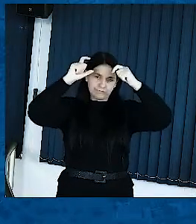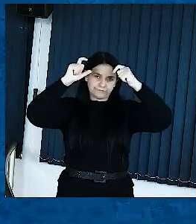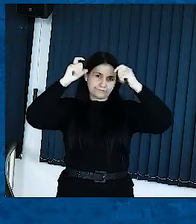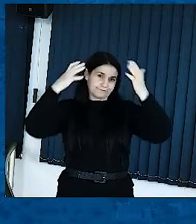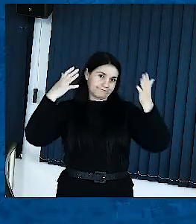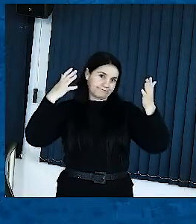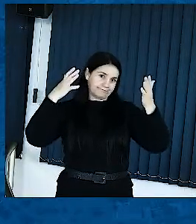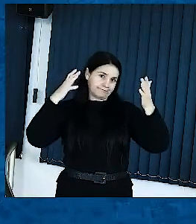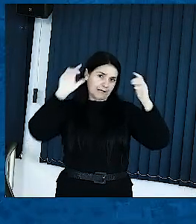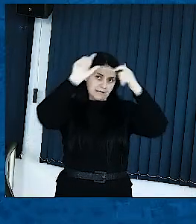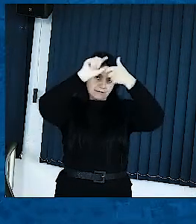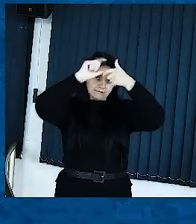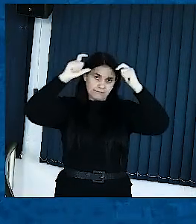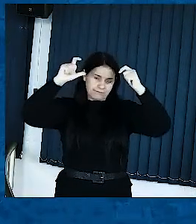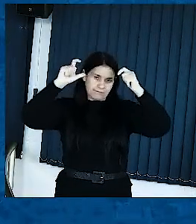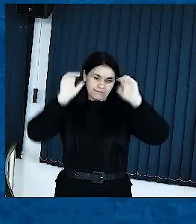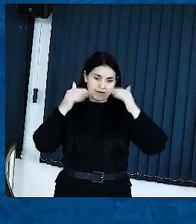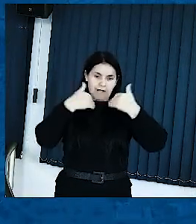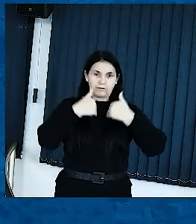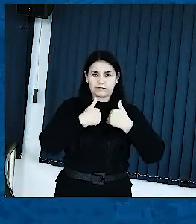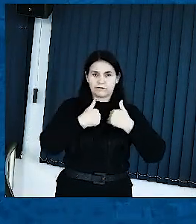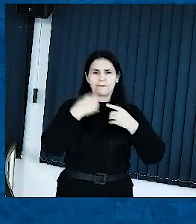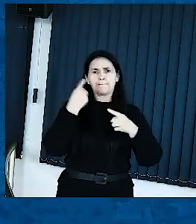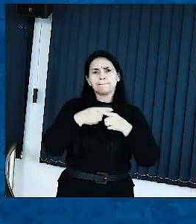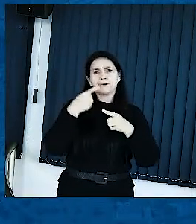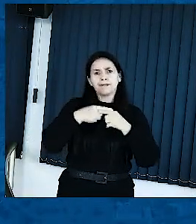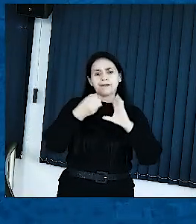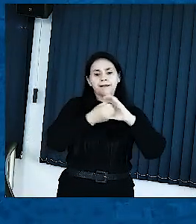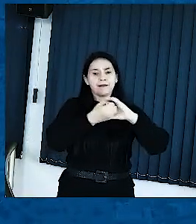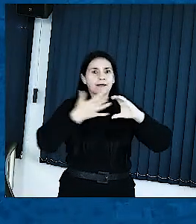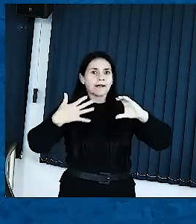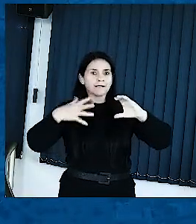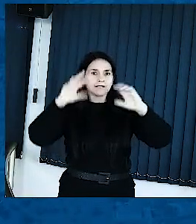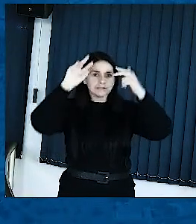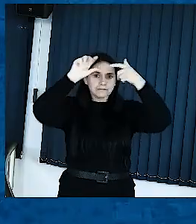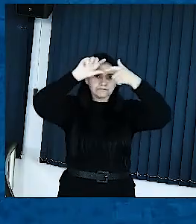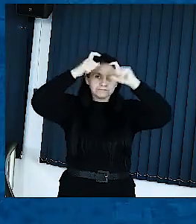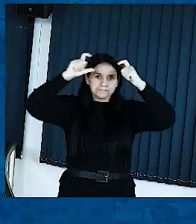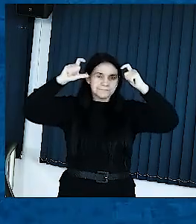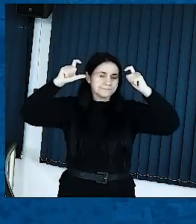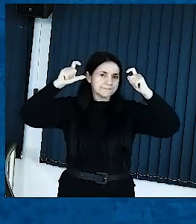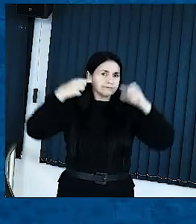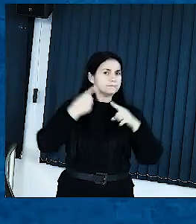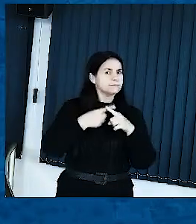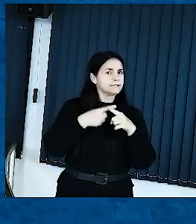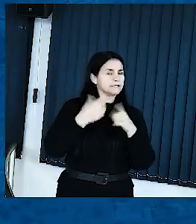passar. Em espectro. Por que espectro? Agora deu. Agora deu.